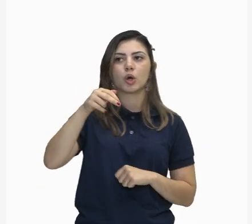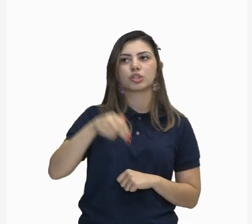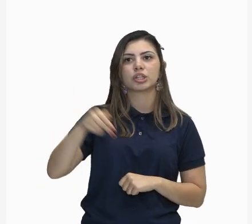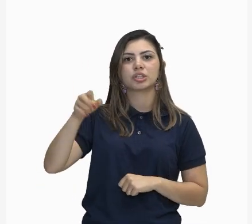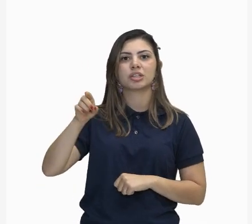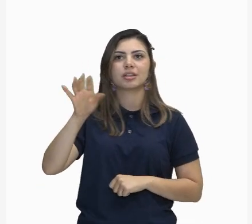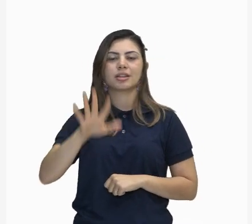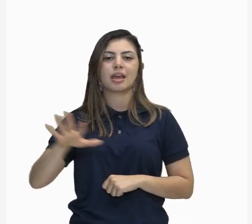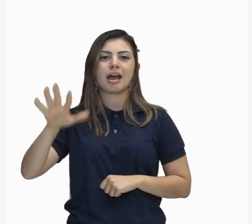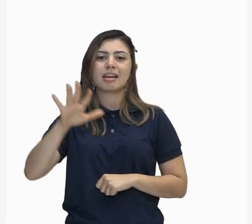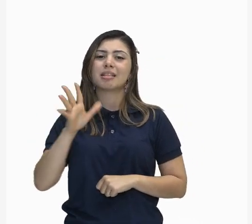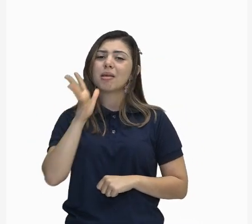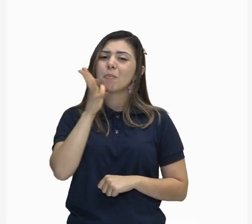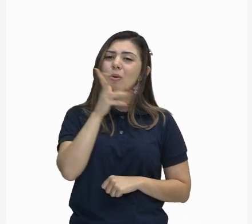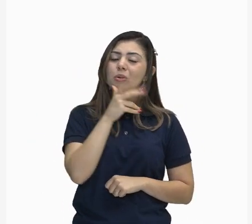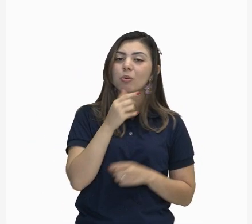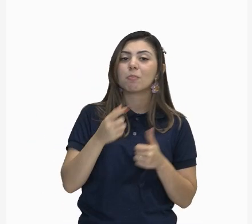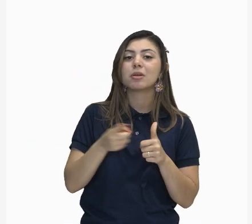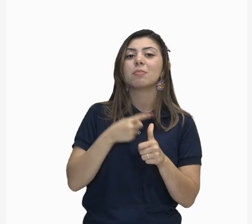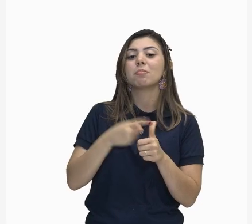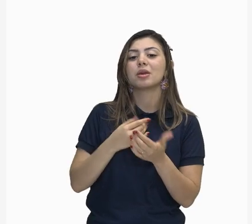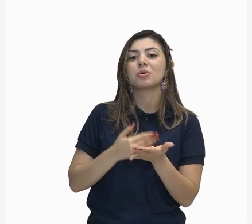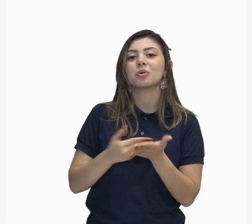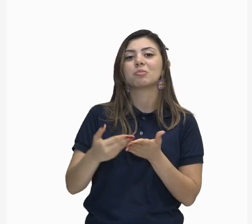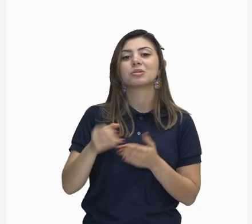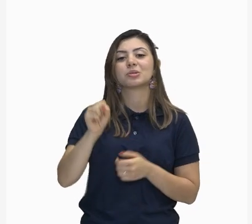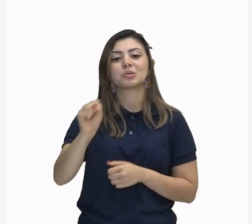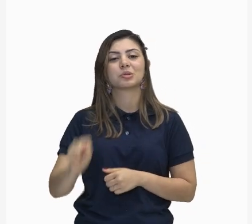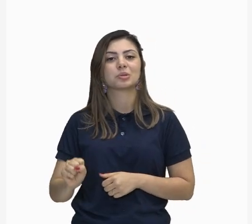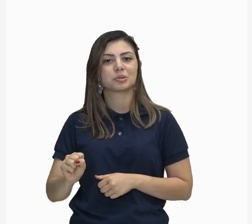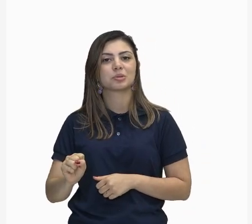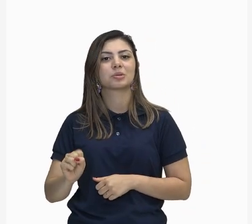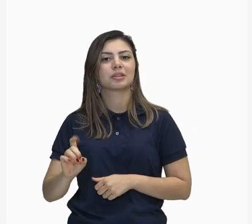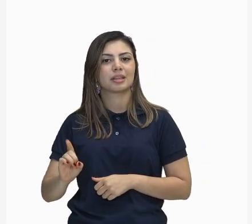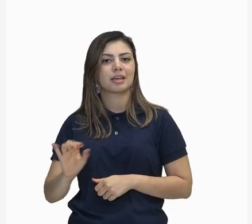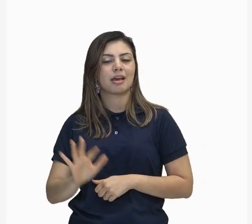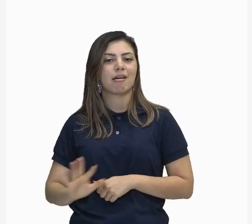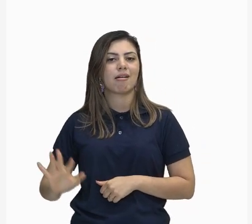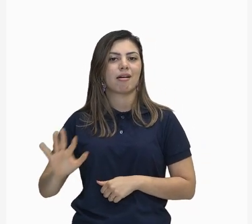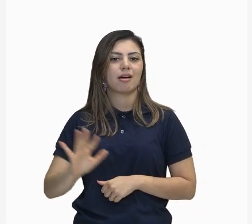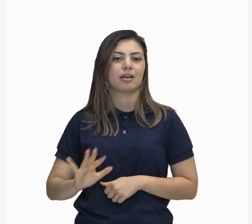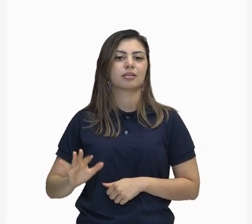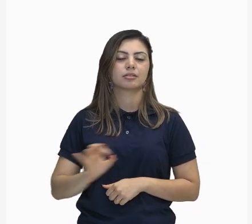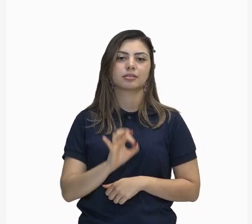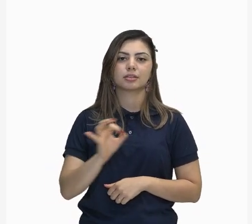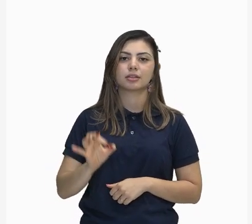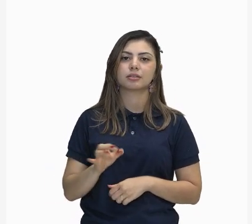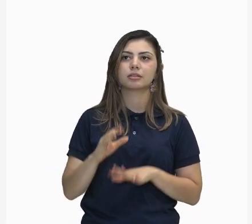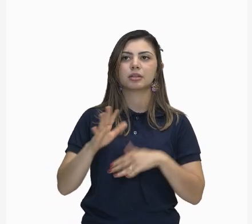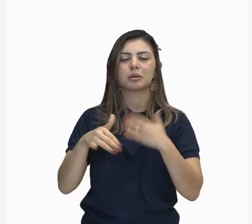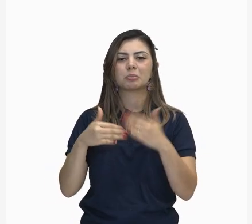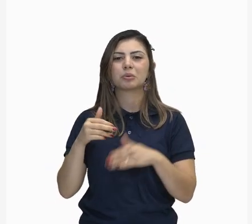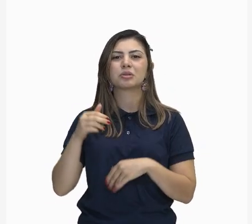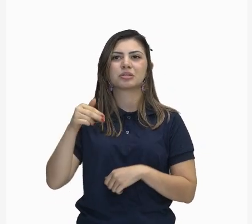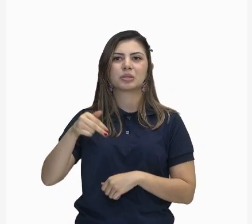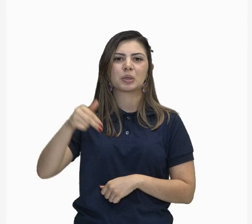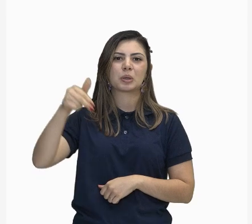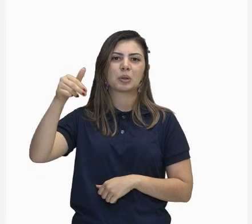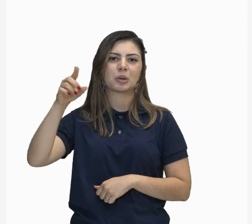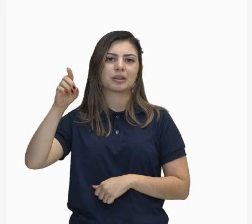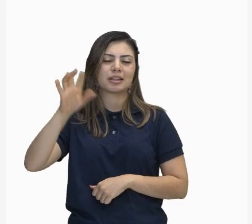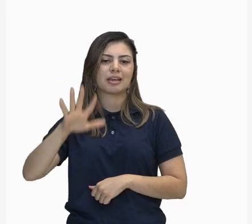no Sudeste, né? Uma pequena parte da colonização começou no Nordeste e se desenvolveu, mas